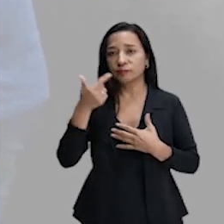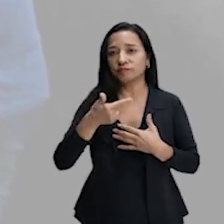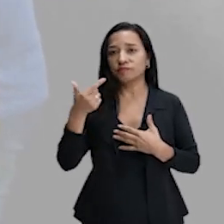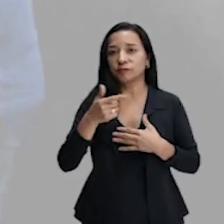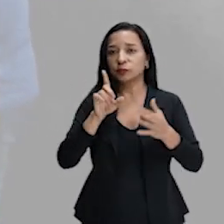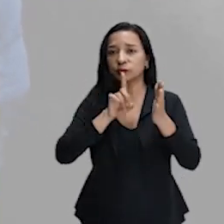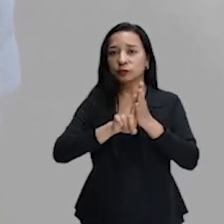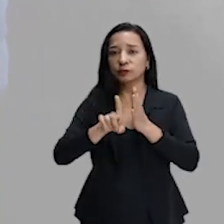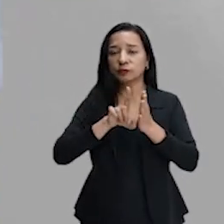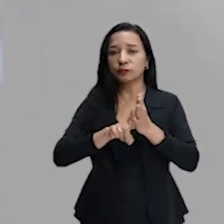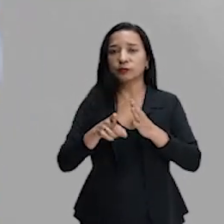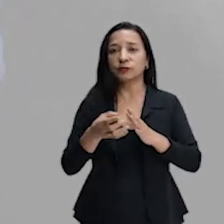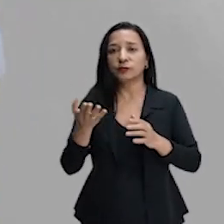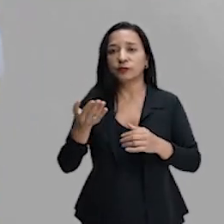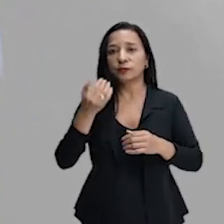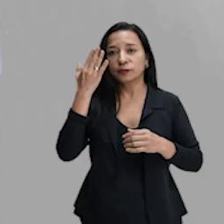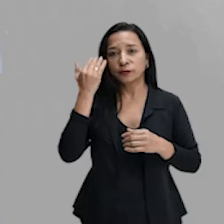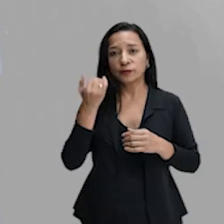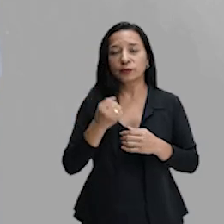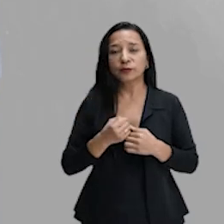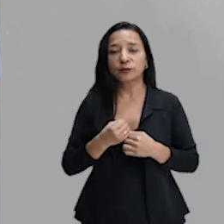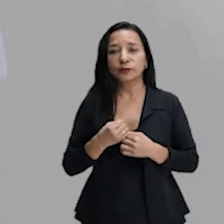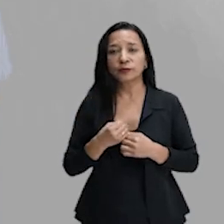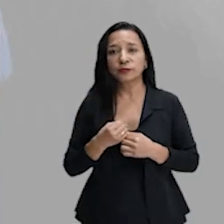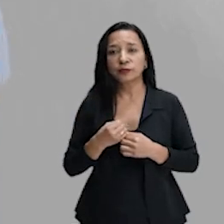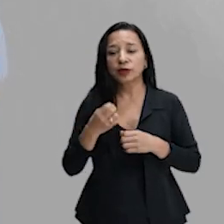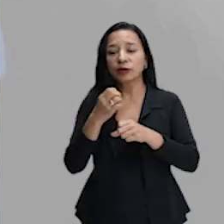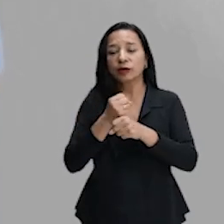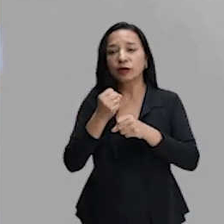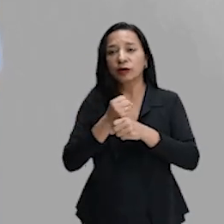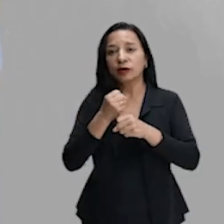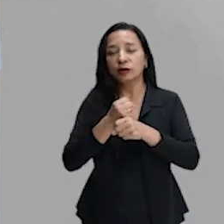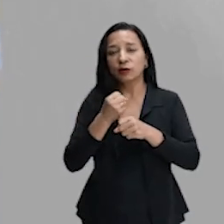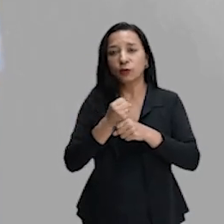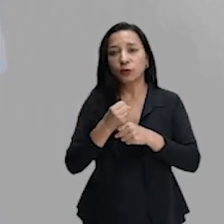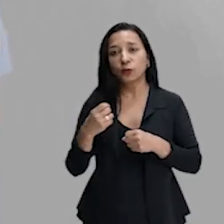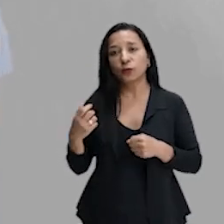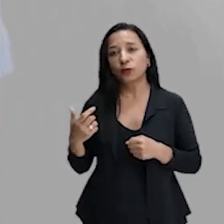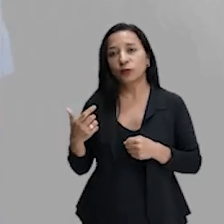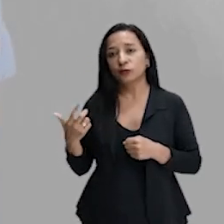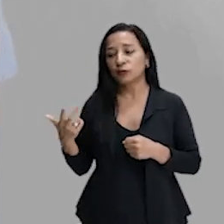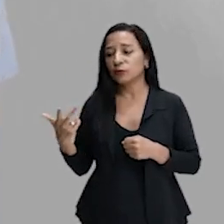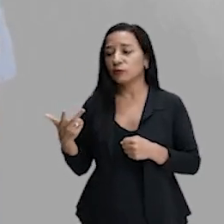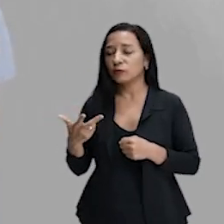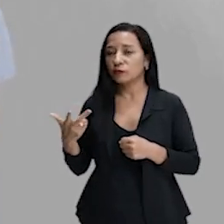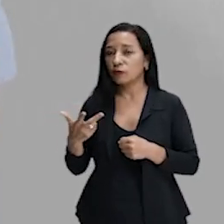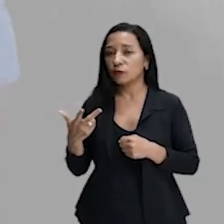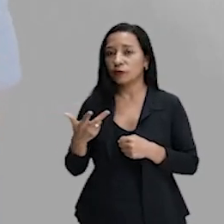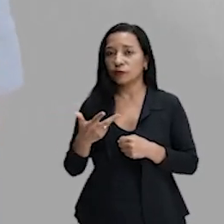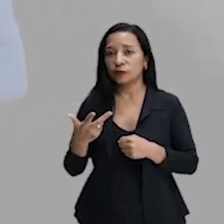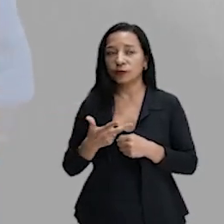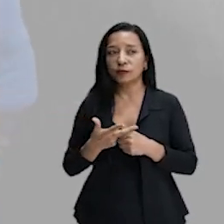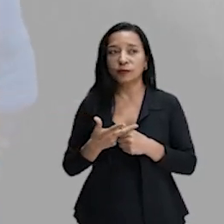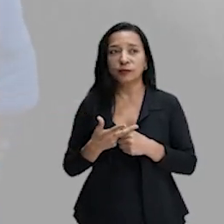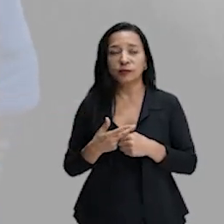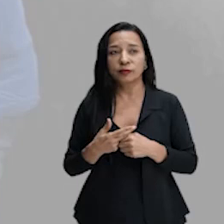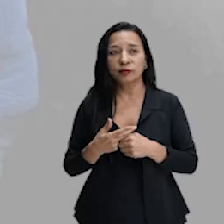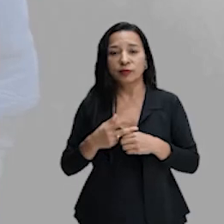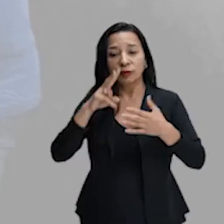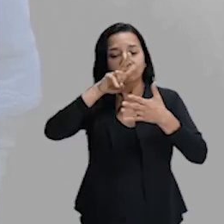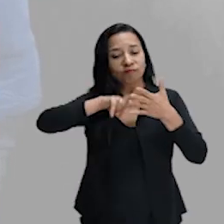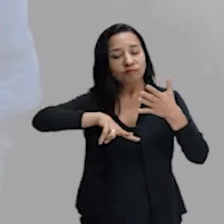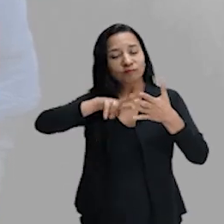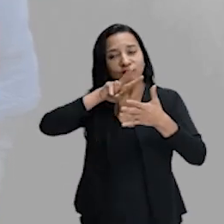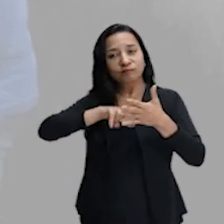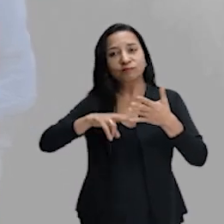questão Ele quer saber o seguinte calcule o volume de concreto necessário para construir